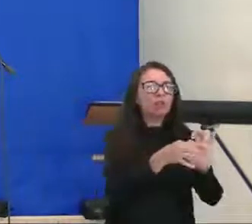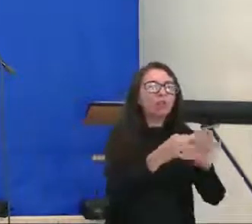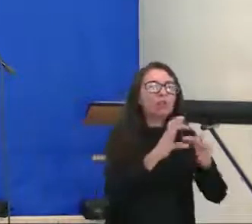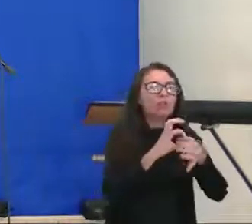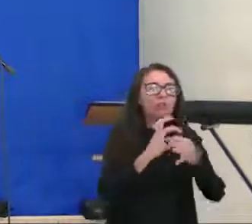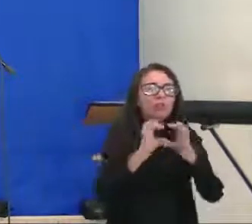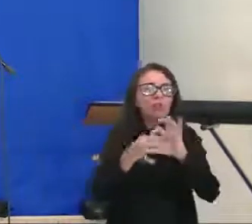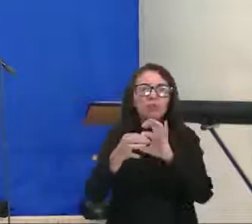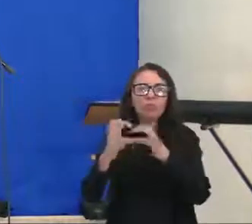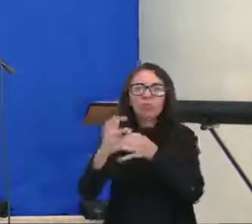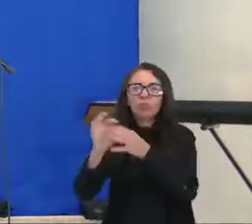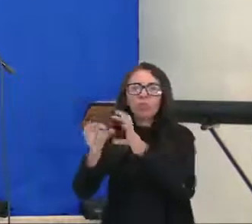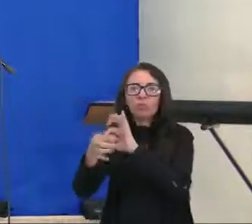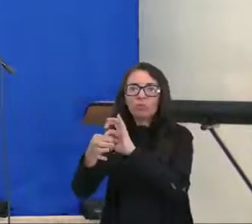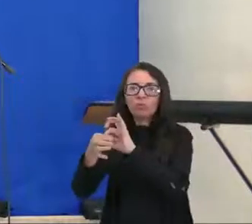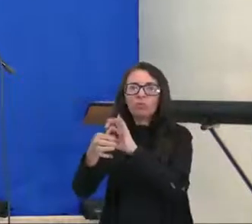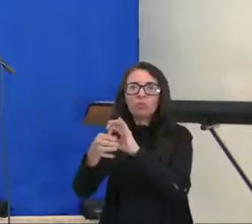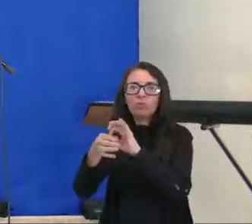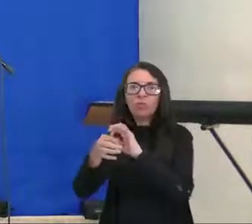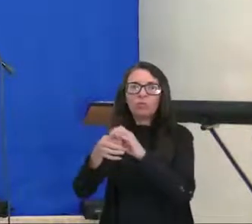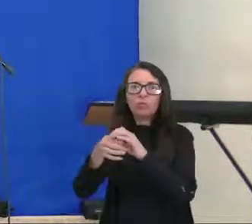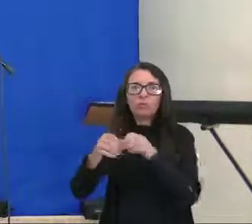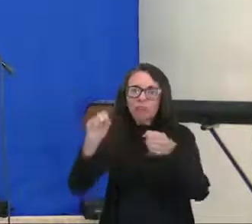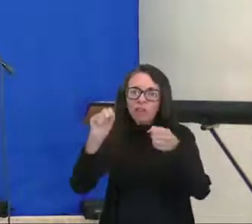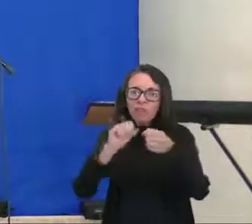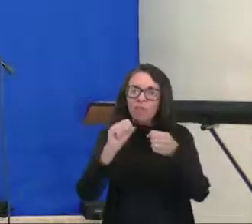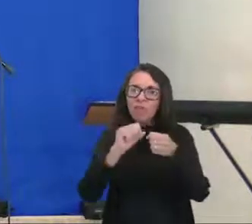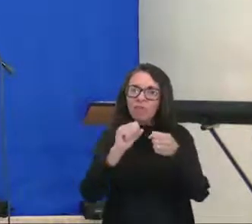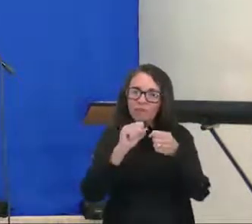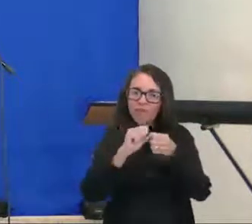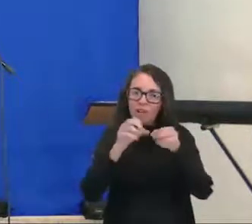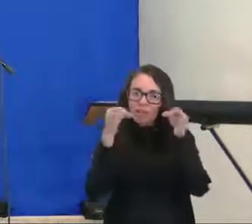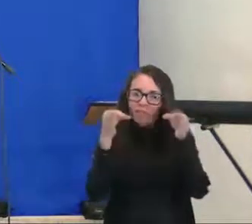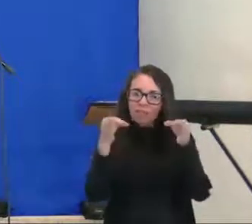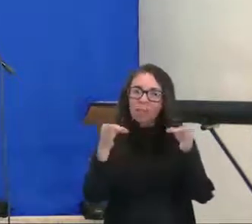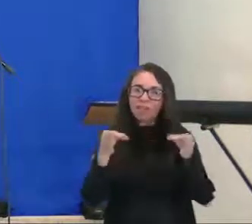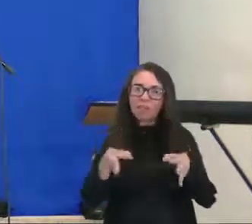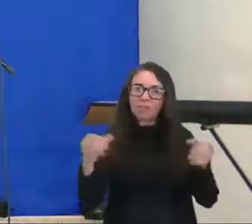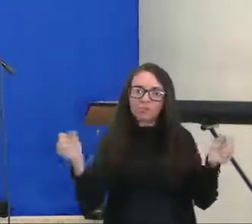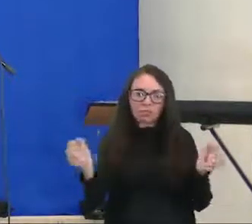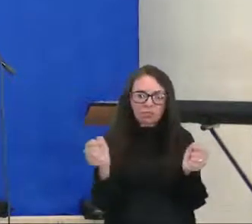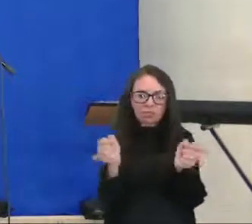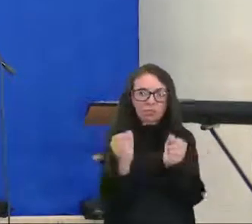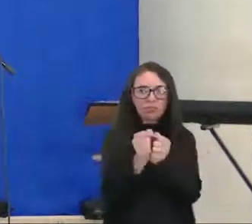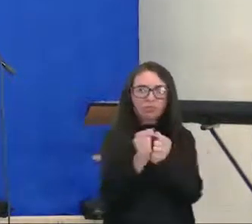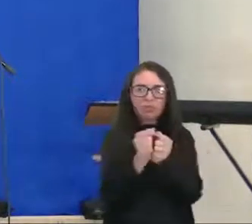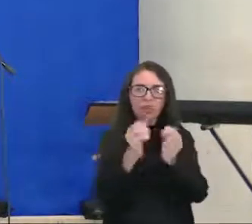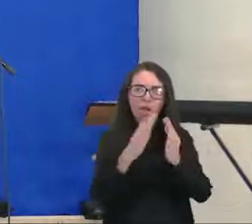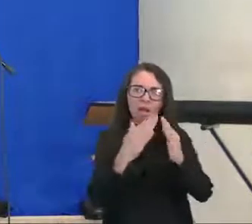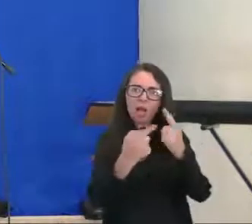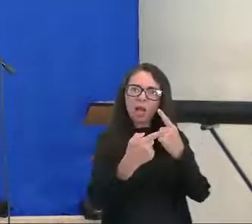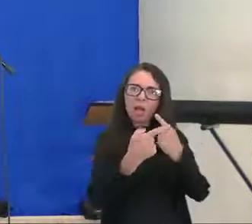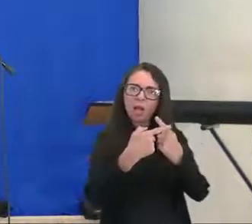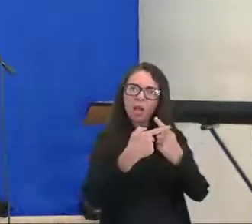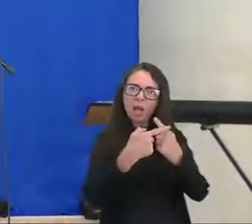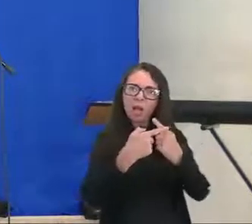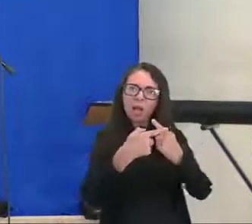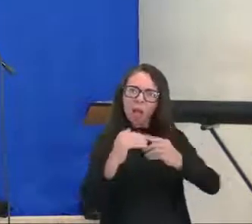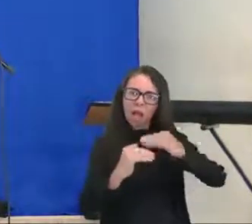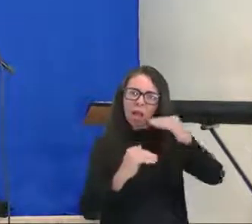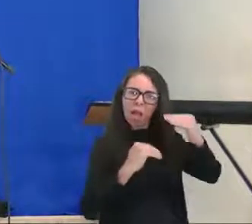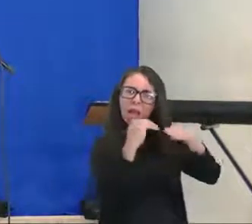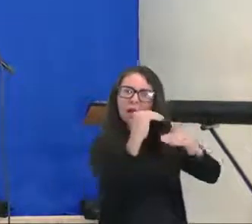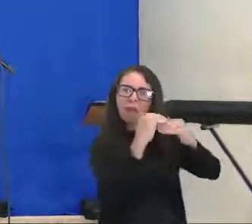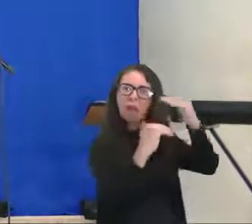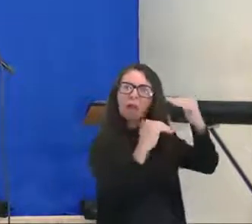que Deus quer de nós. Amém? Então, o Espírito Santo é um dom. Atos